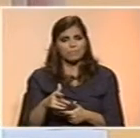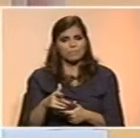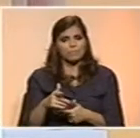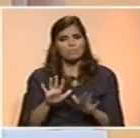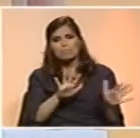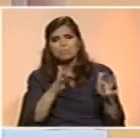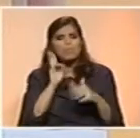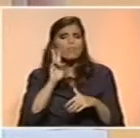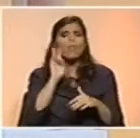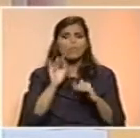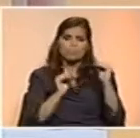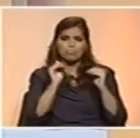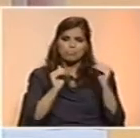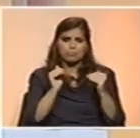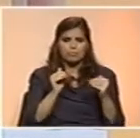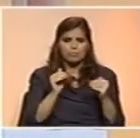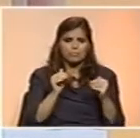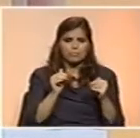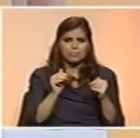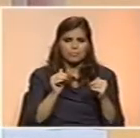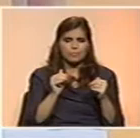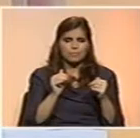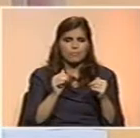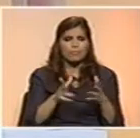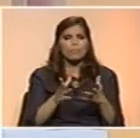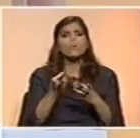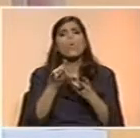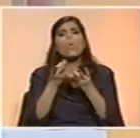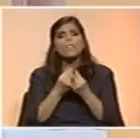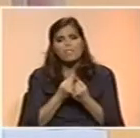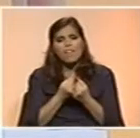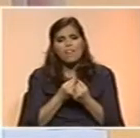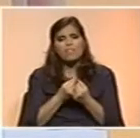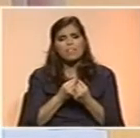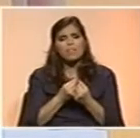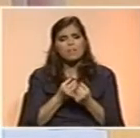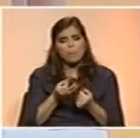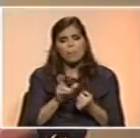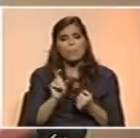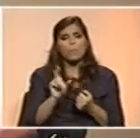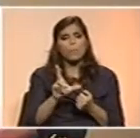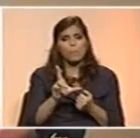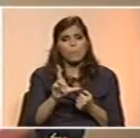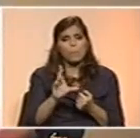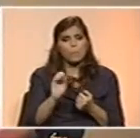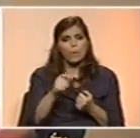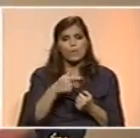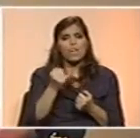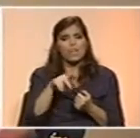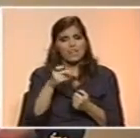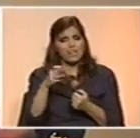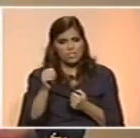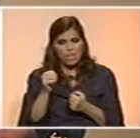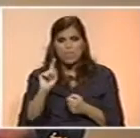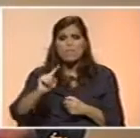quais são os valores? Ou seja, que quantidade de proteínas nós devíamos ingerir e quantas é que estamos a ingerir a mais?